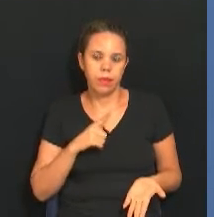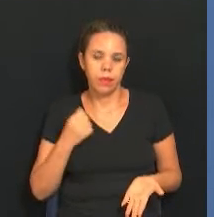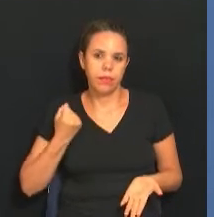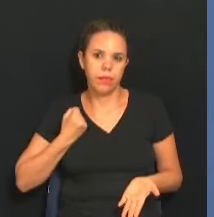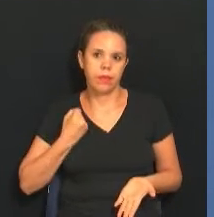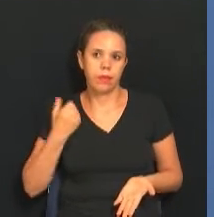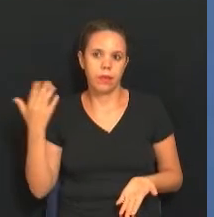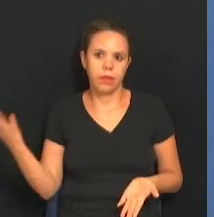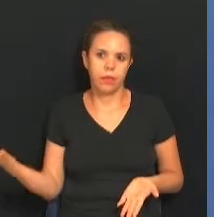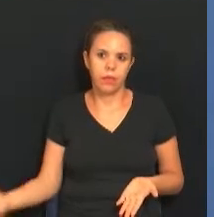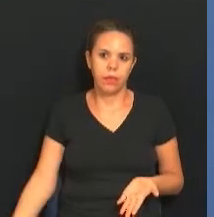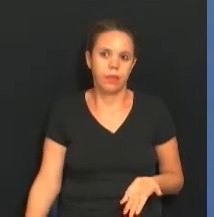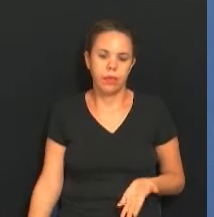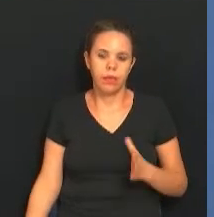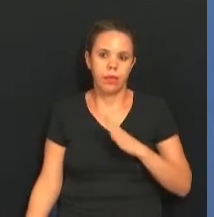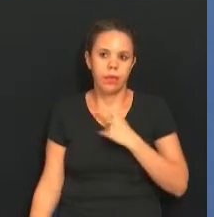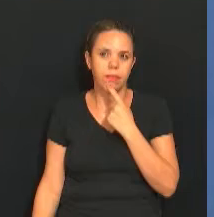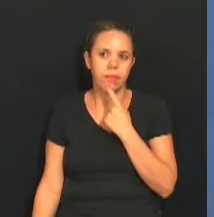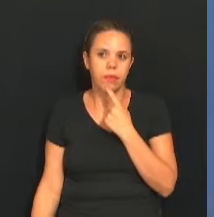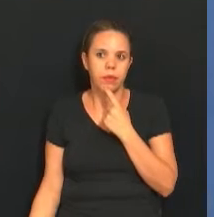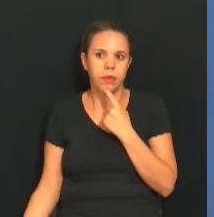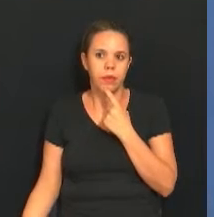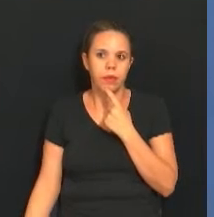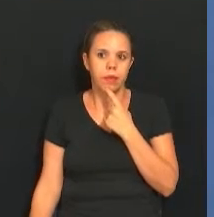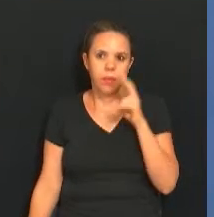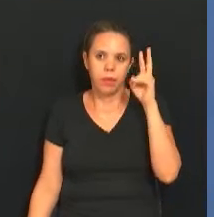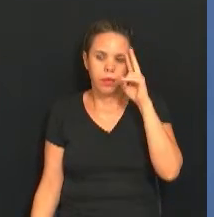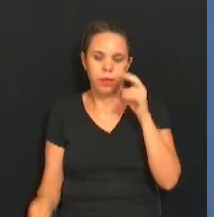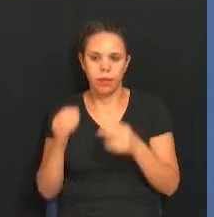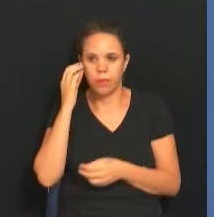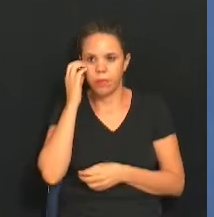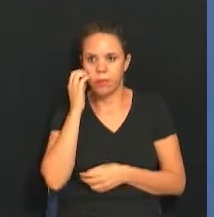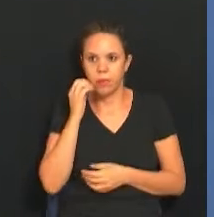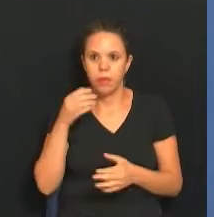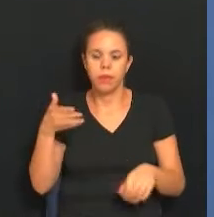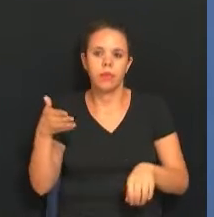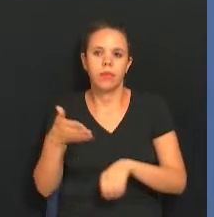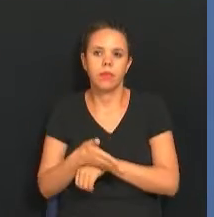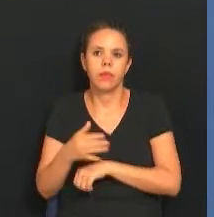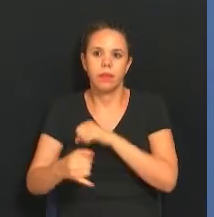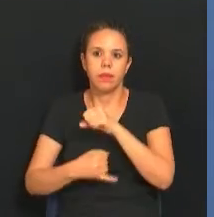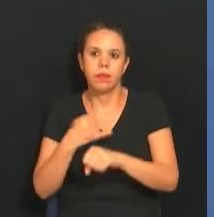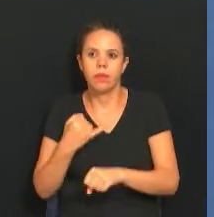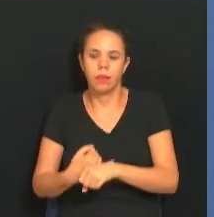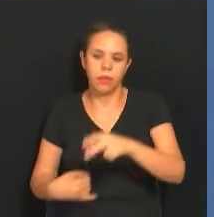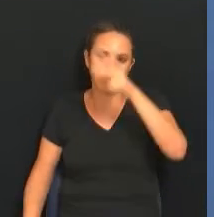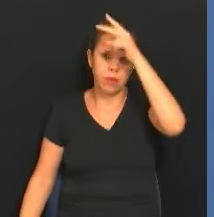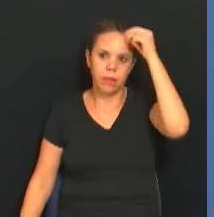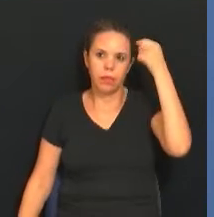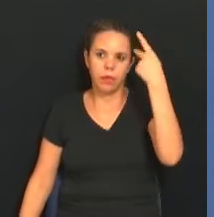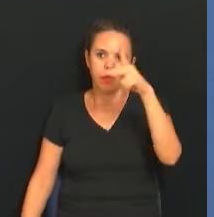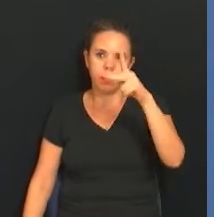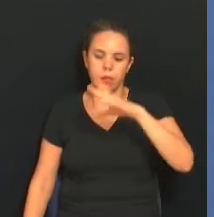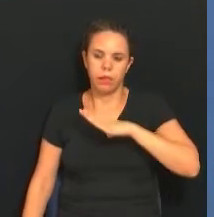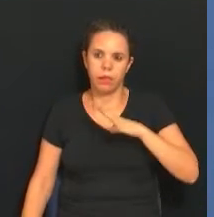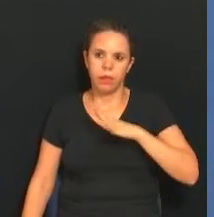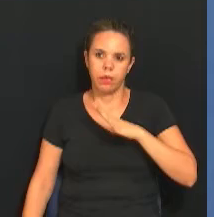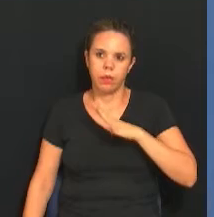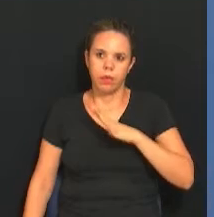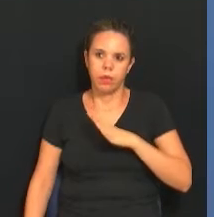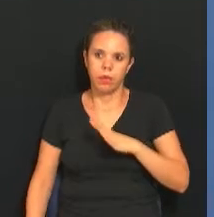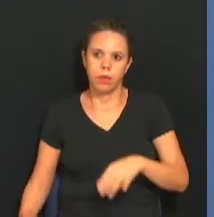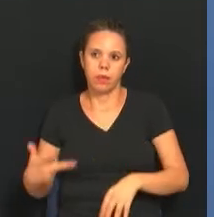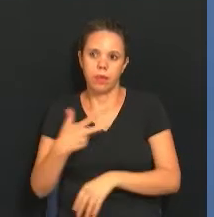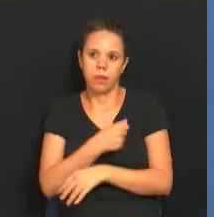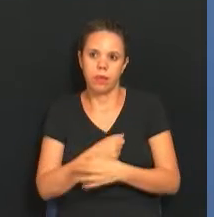da vacinação na cidade de Campinas a gente lembra que você deve acessar o site da Prefeitura do seu município lá deve ter um link da